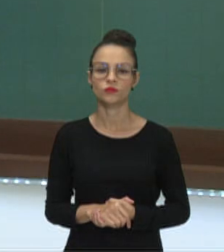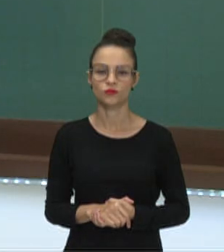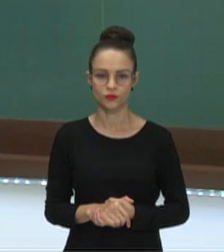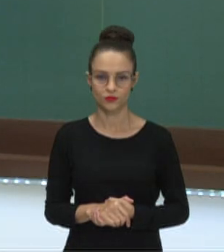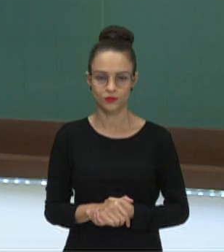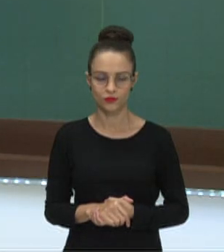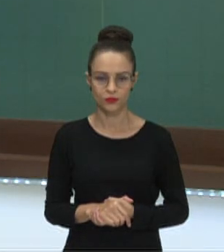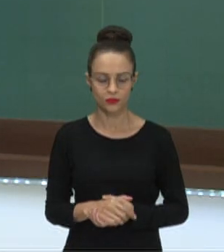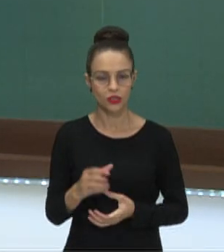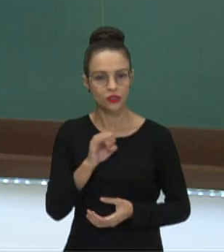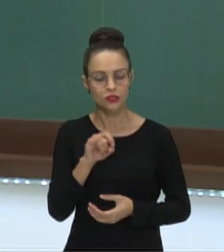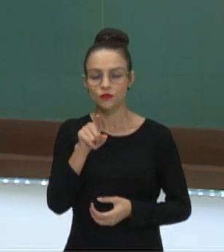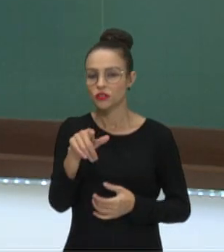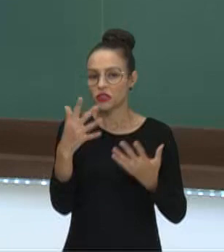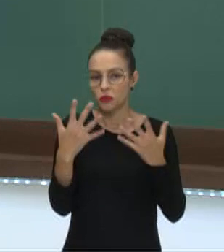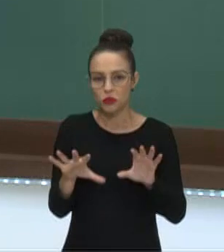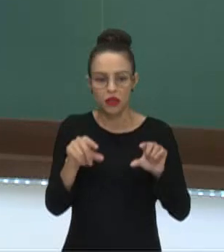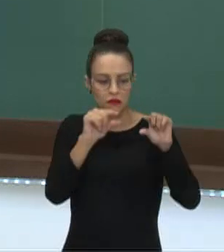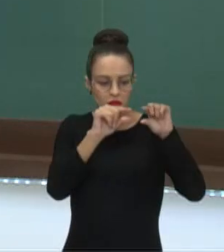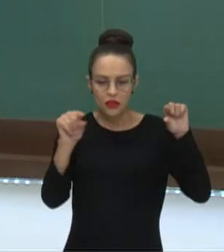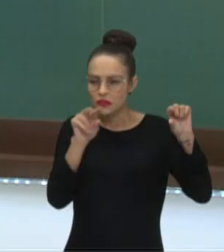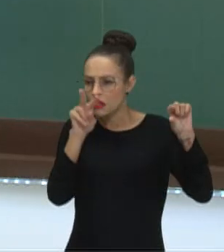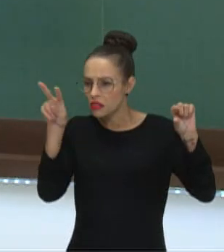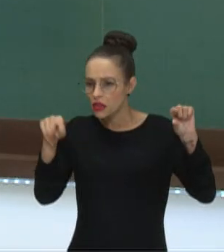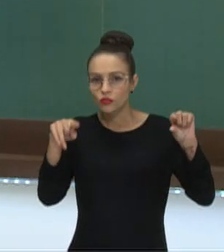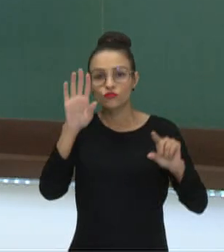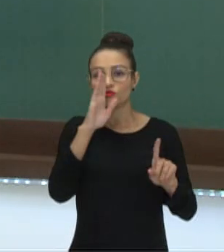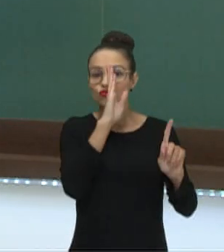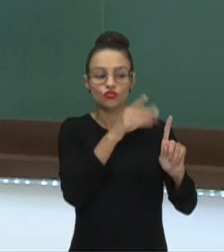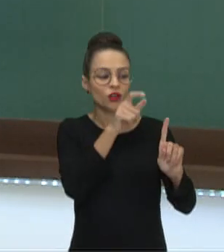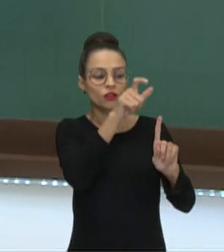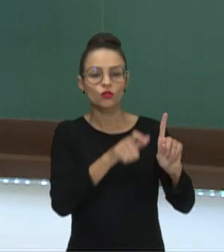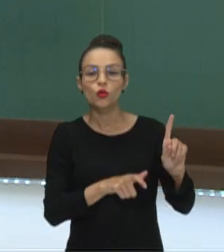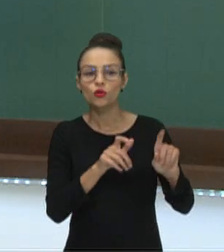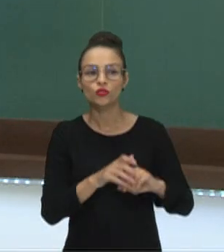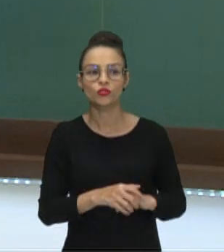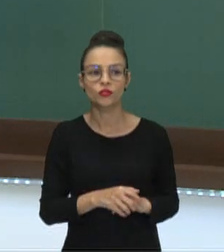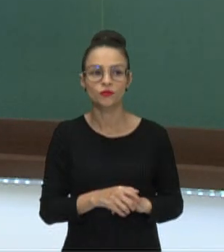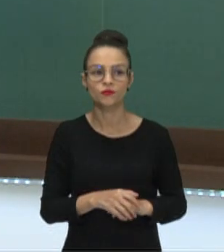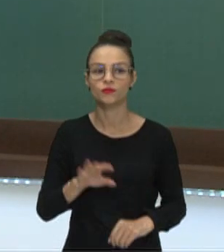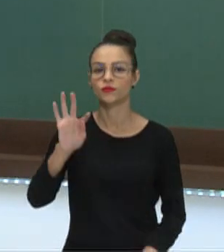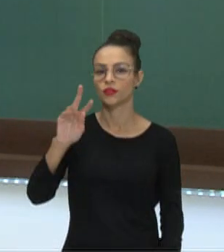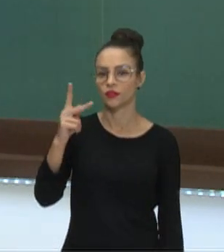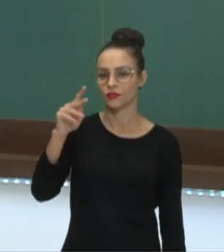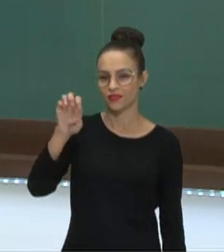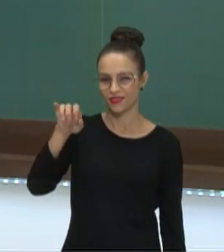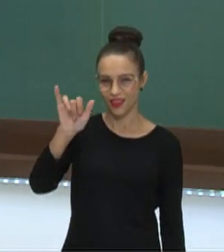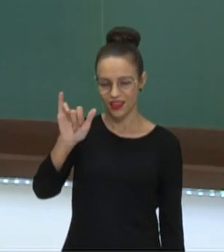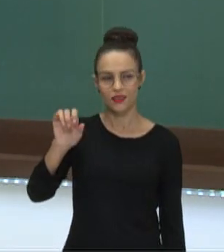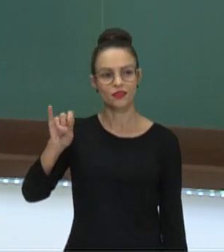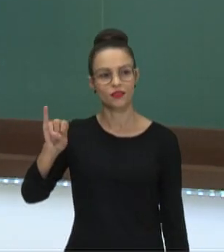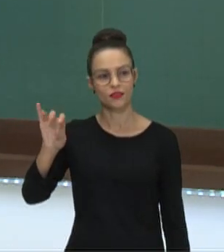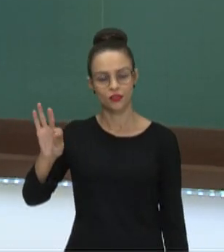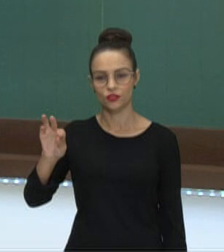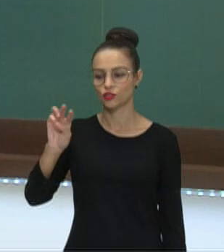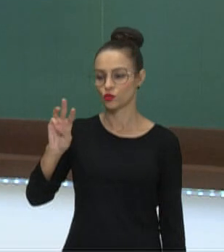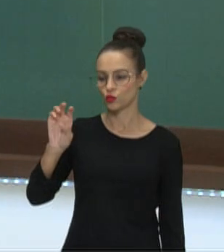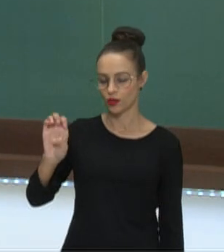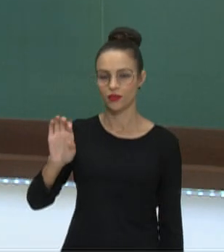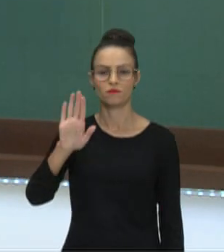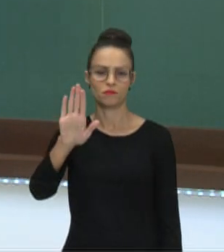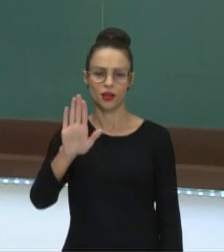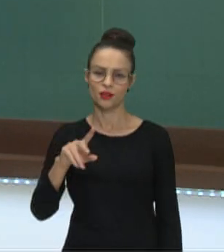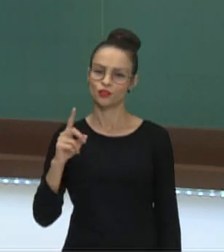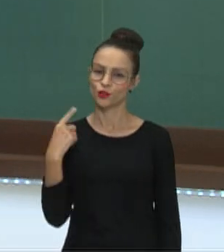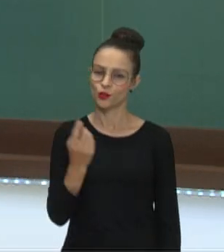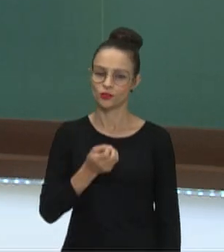Se você não quiser nem ler o resto da frase, eu vou só no sujeito, ó. Nelson Mandela, they, it, we. Mas, como nós somos